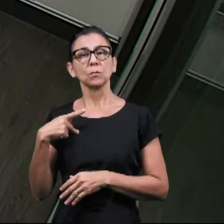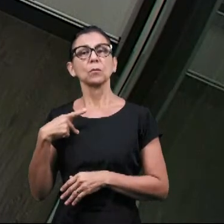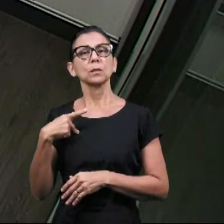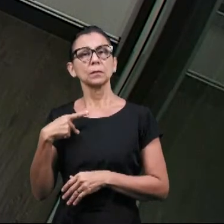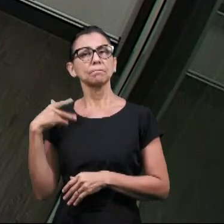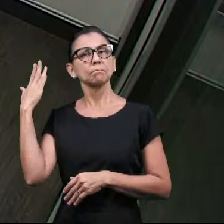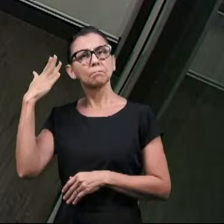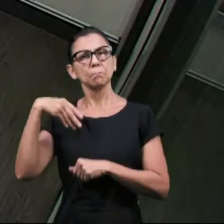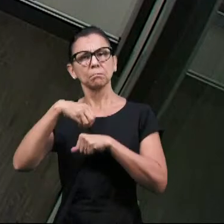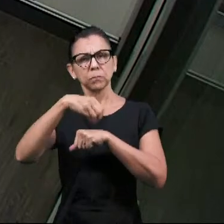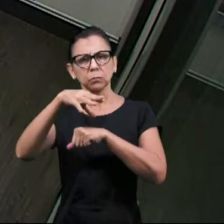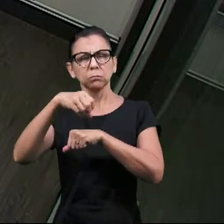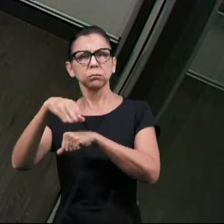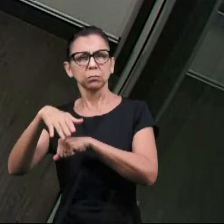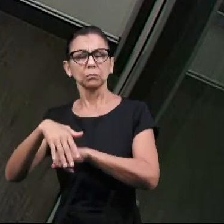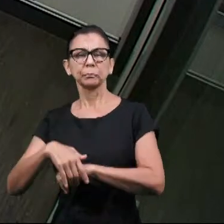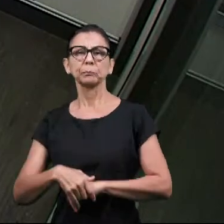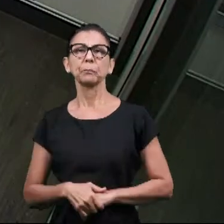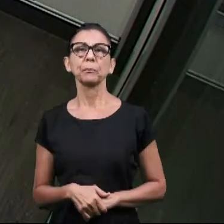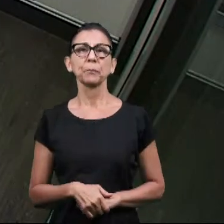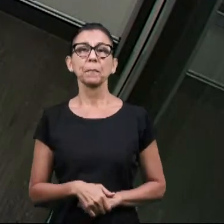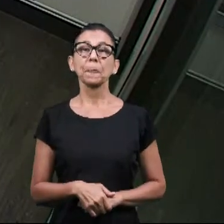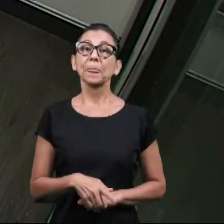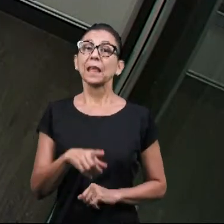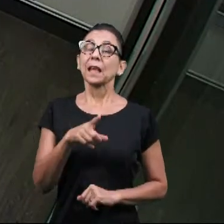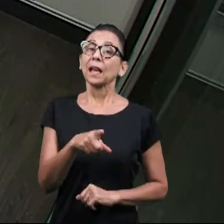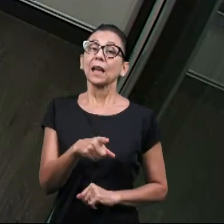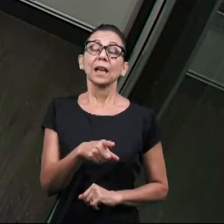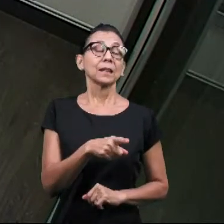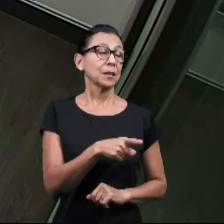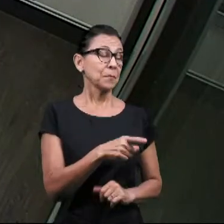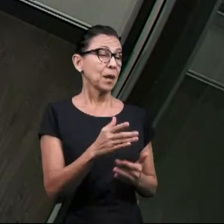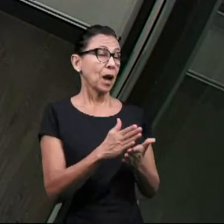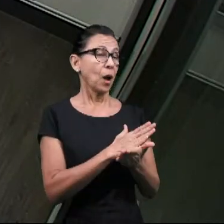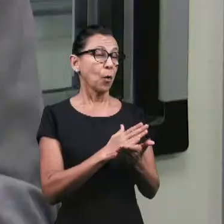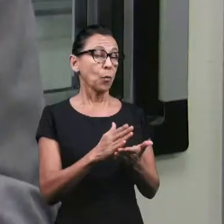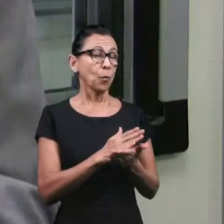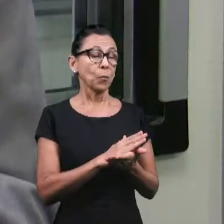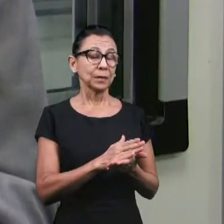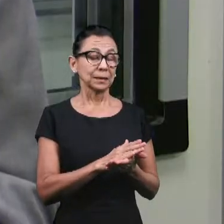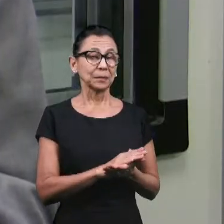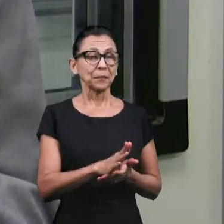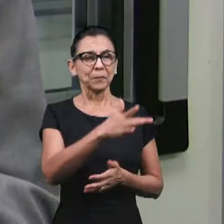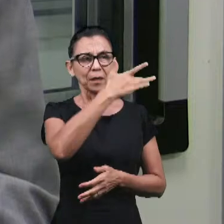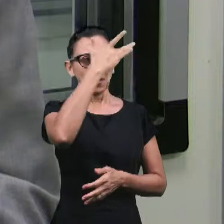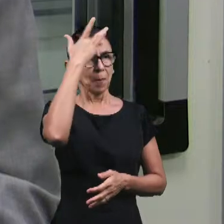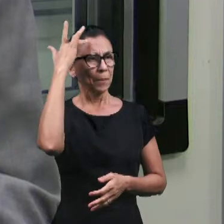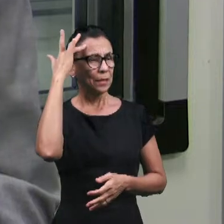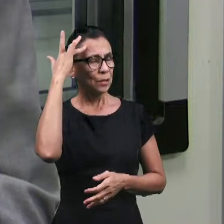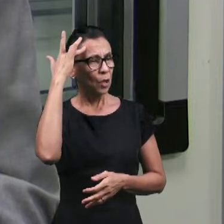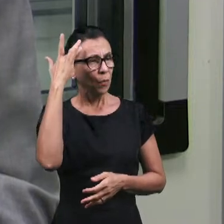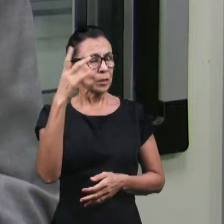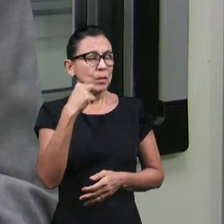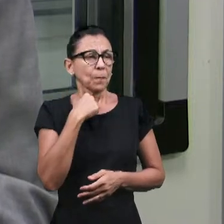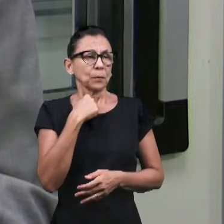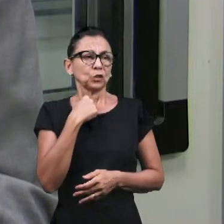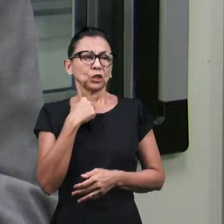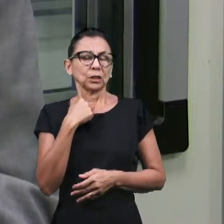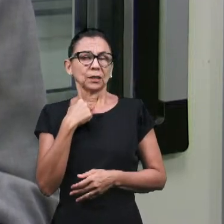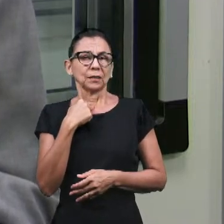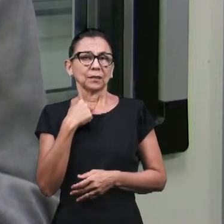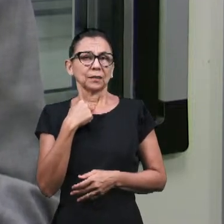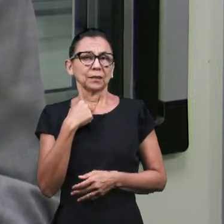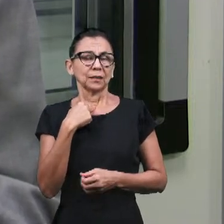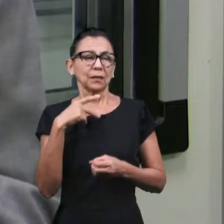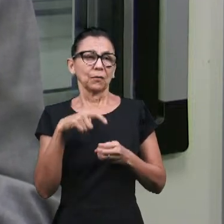irmãos muitos ainda não tinham voltado ao Maanaim devido a pandemia é uma mãe ficou bastante tempo